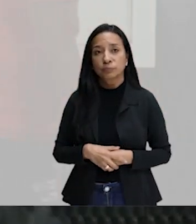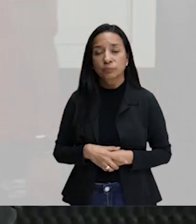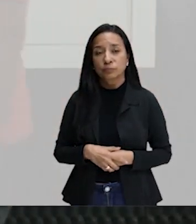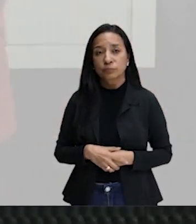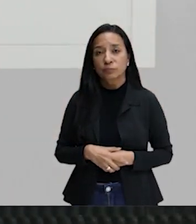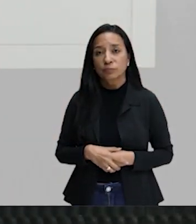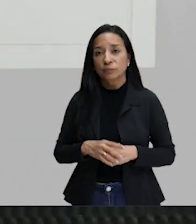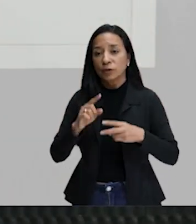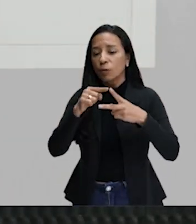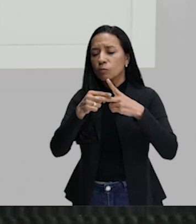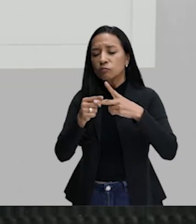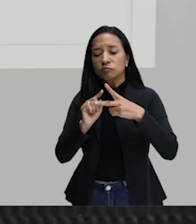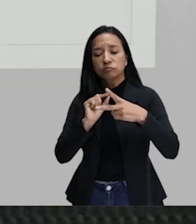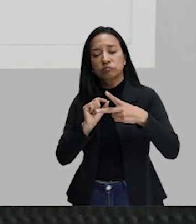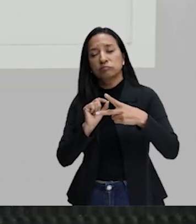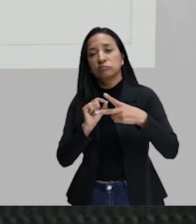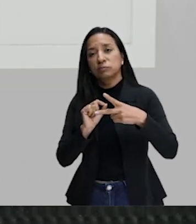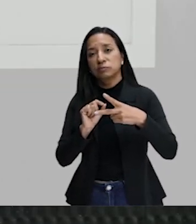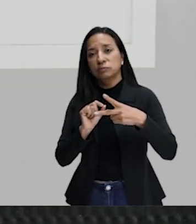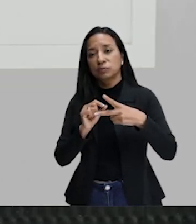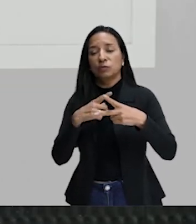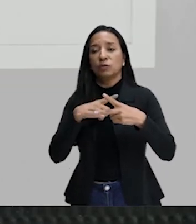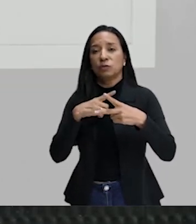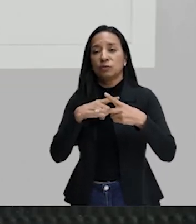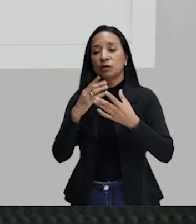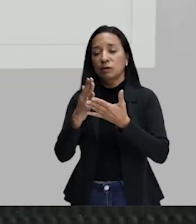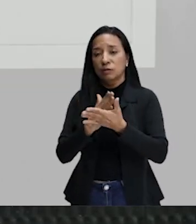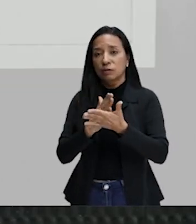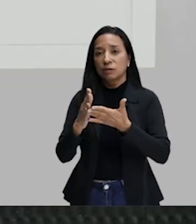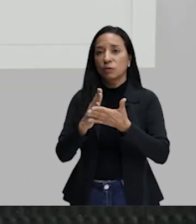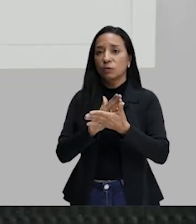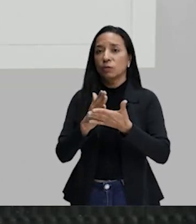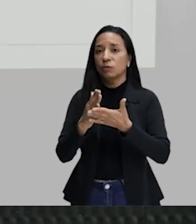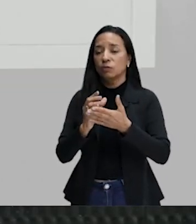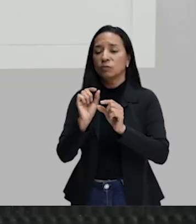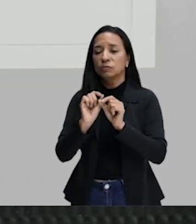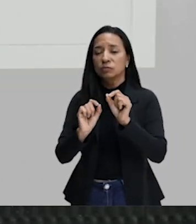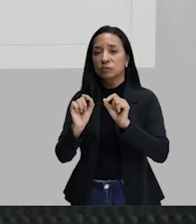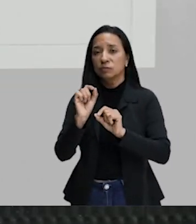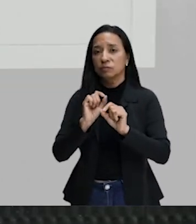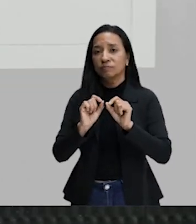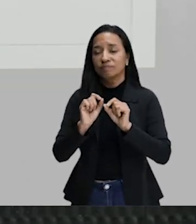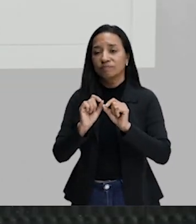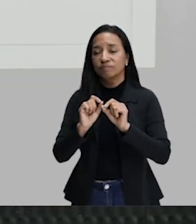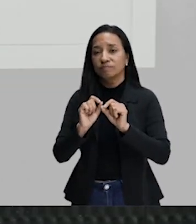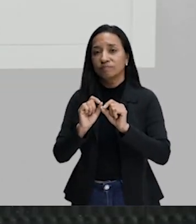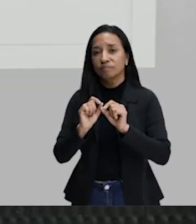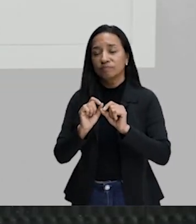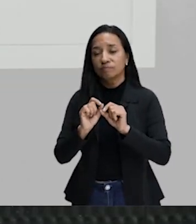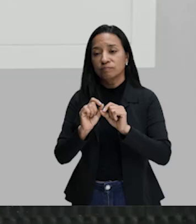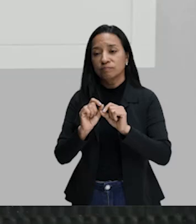seno, certo? Existem alguns aqui que nós, né, algumas situações